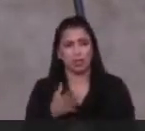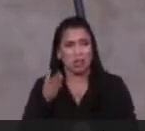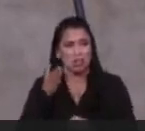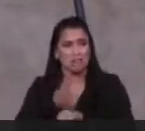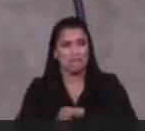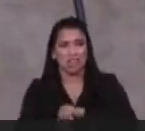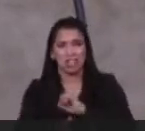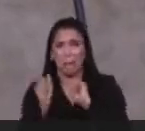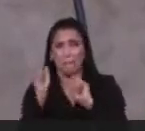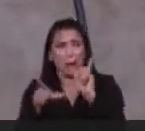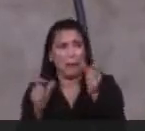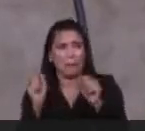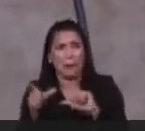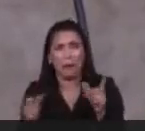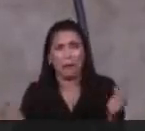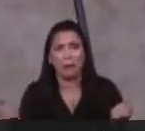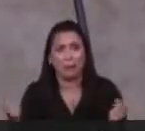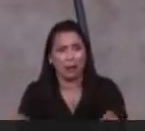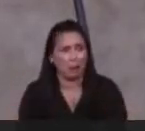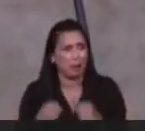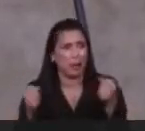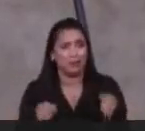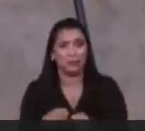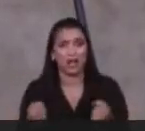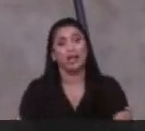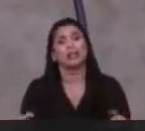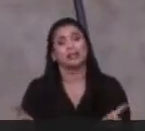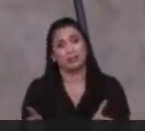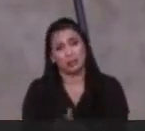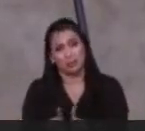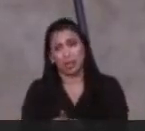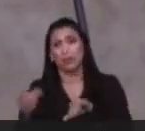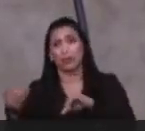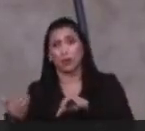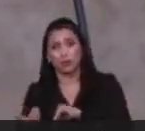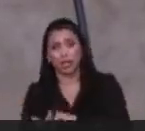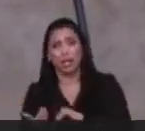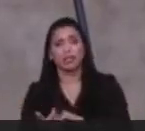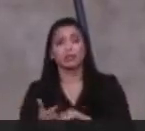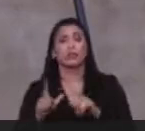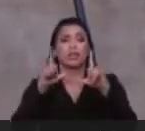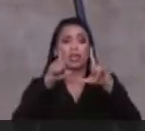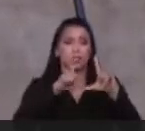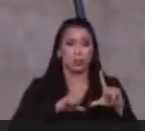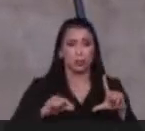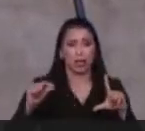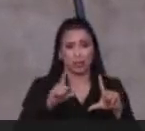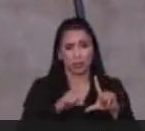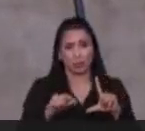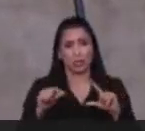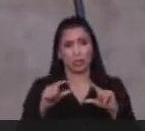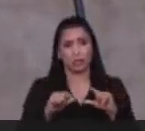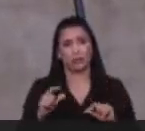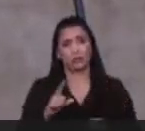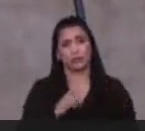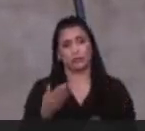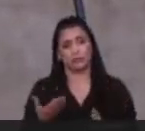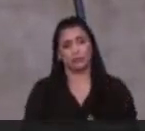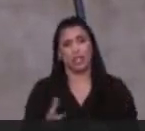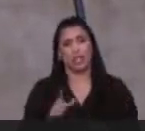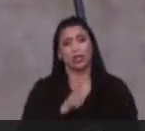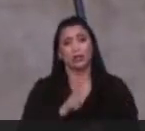e depredada, juntamente com o Congresso Nacional e o Palácio do Planalto.